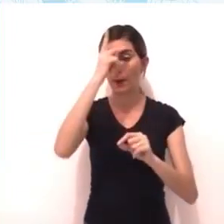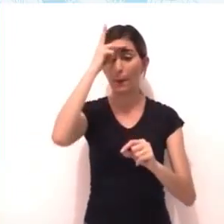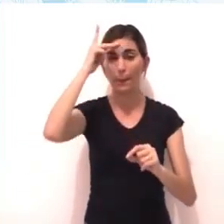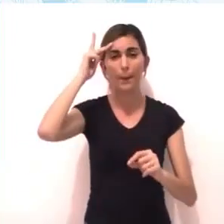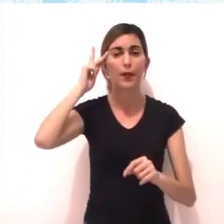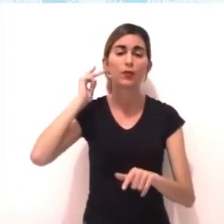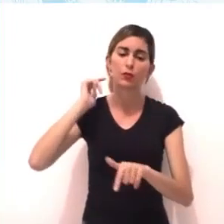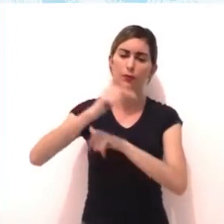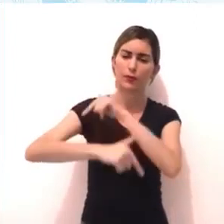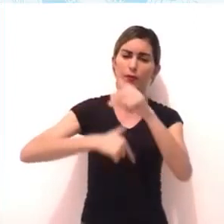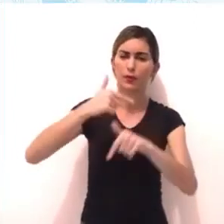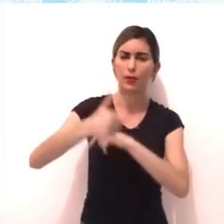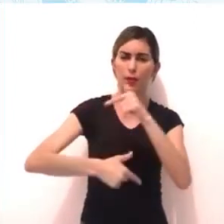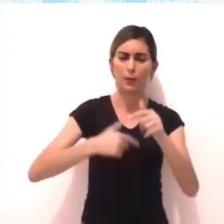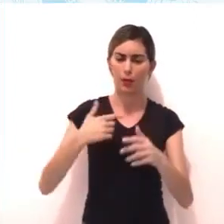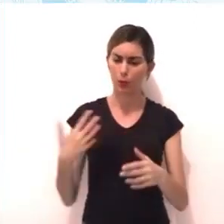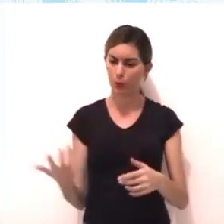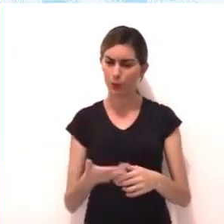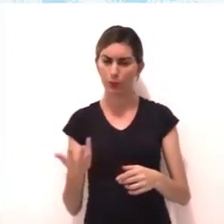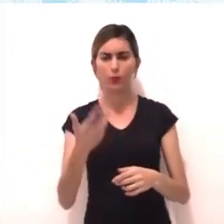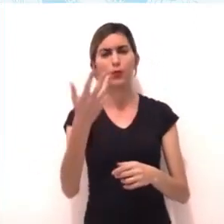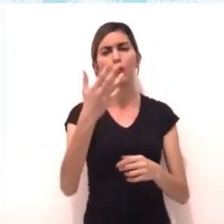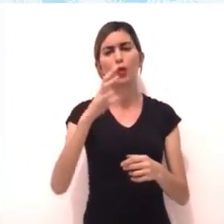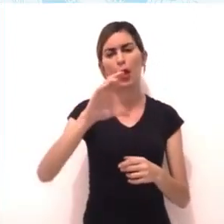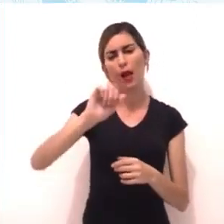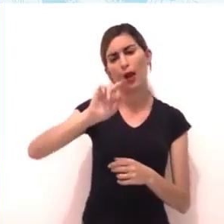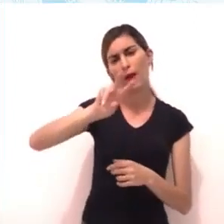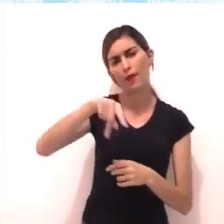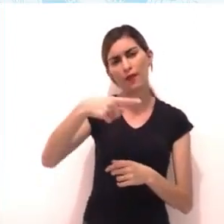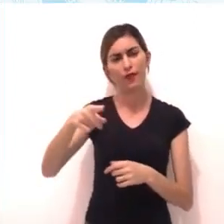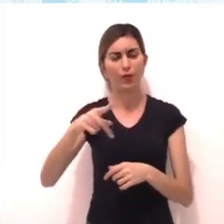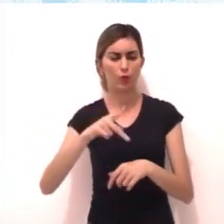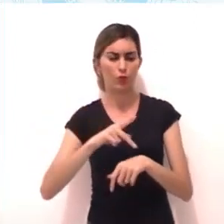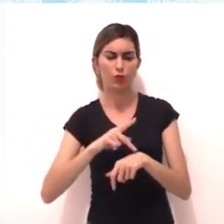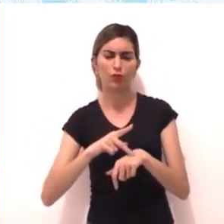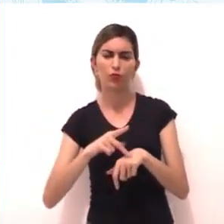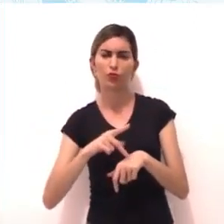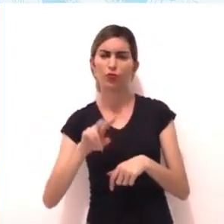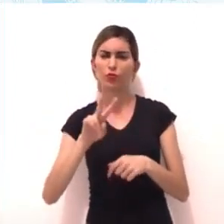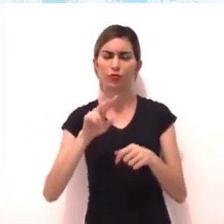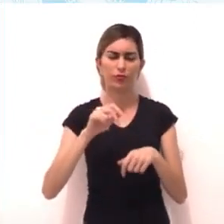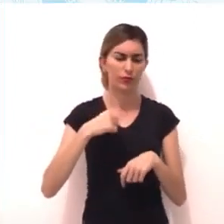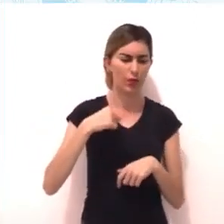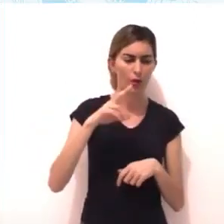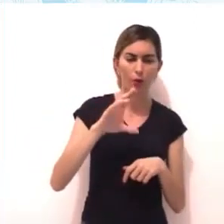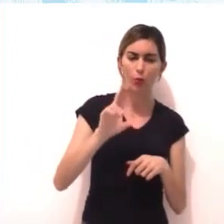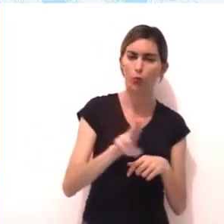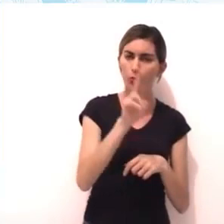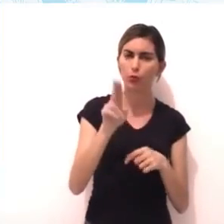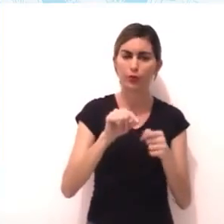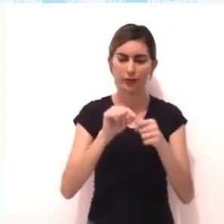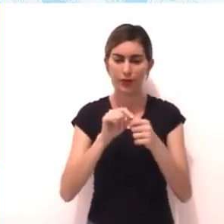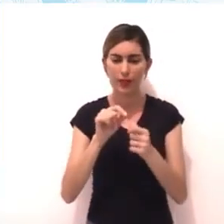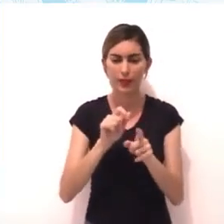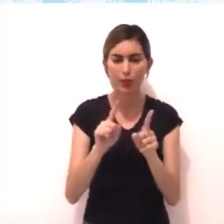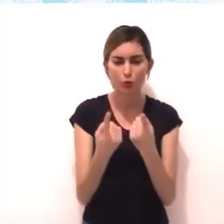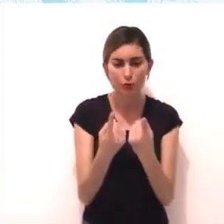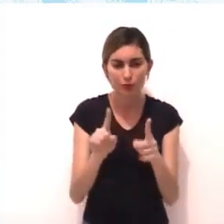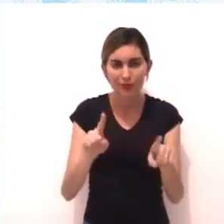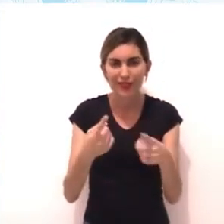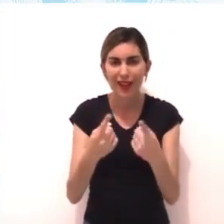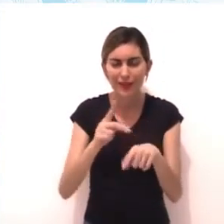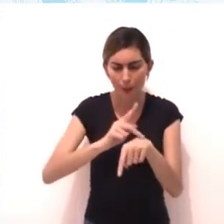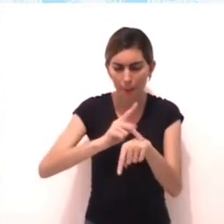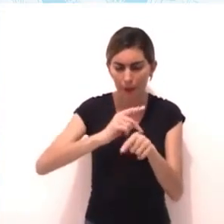que trabalham na produção do carvão vegetal, que é aquele carvão que a gente usa para fazer aquele churrasquinho em